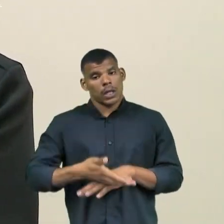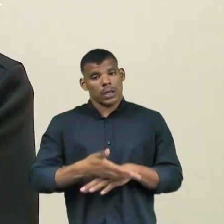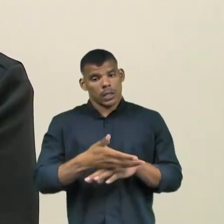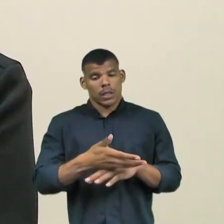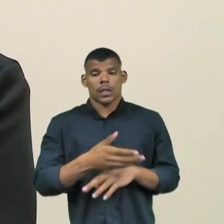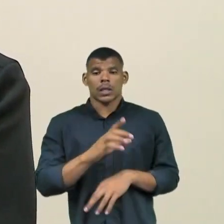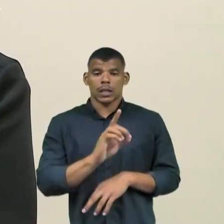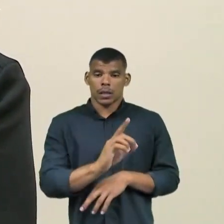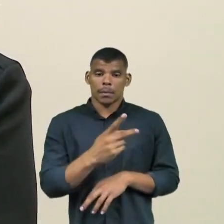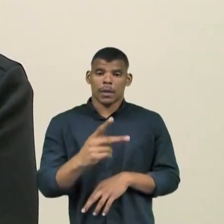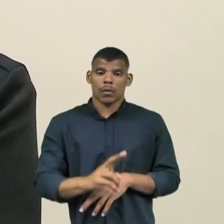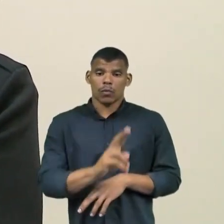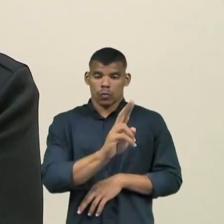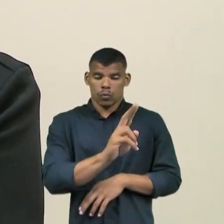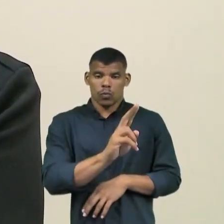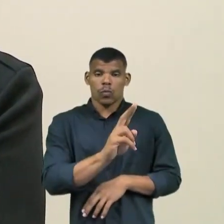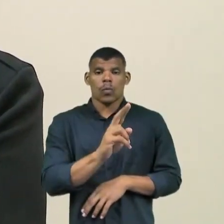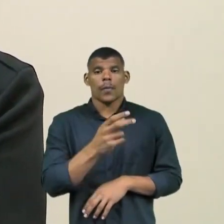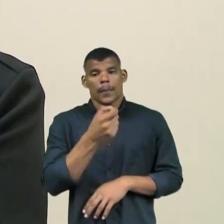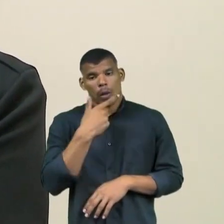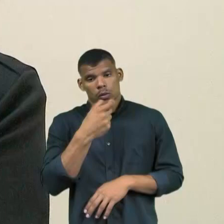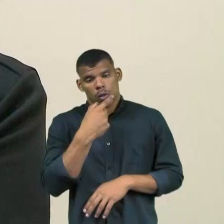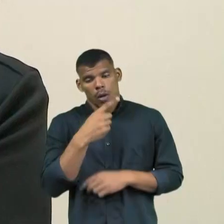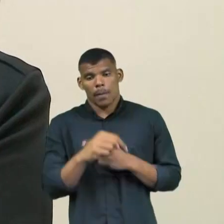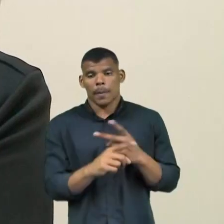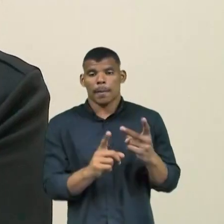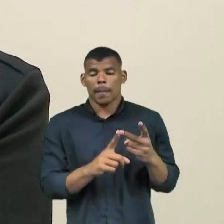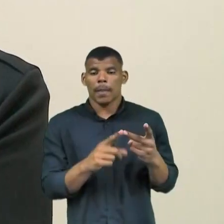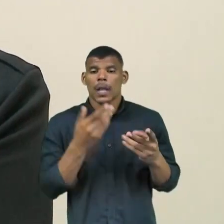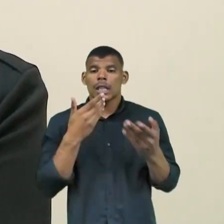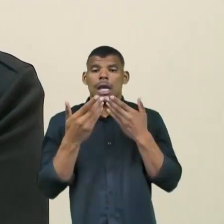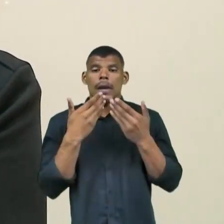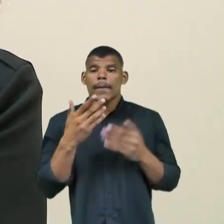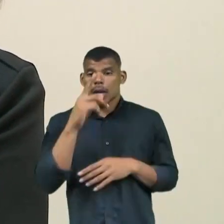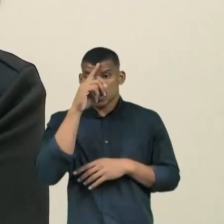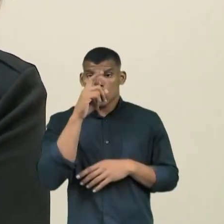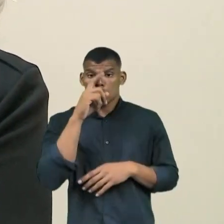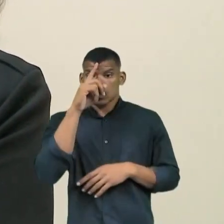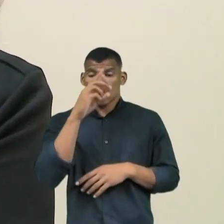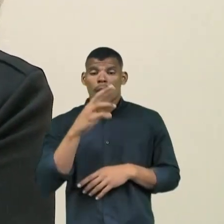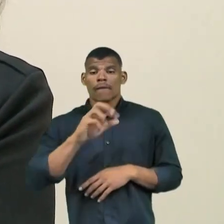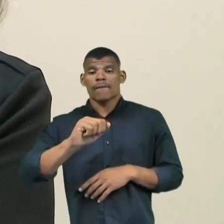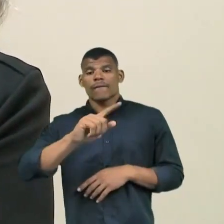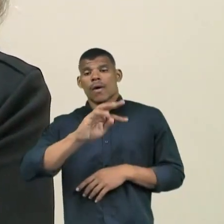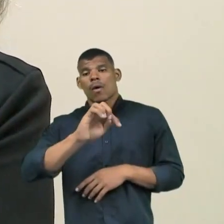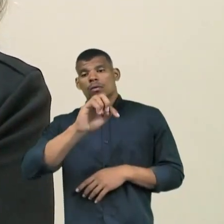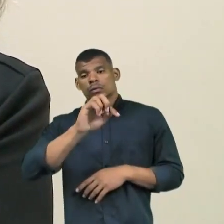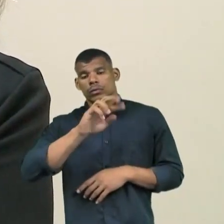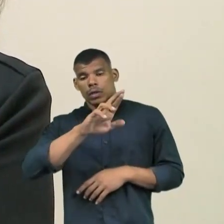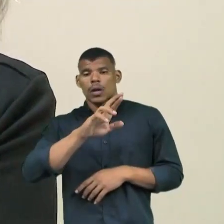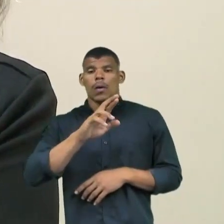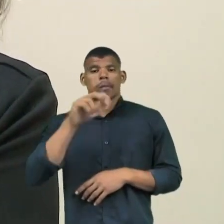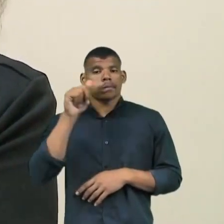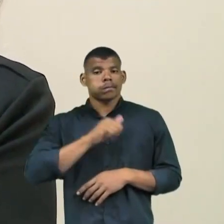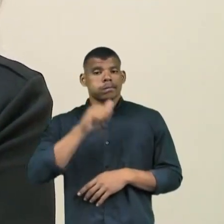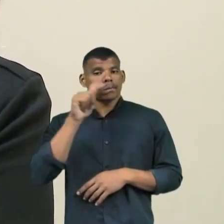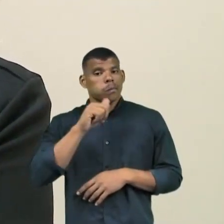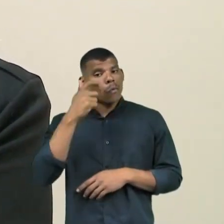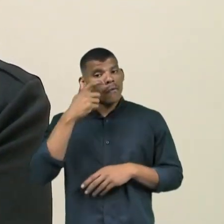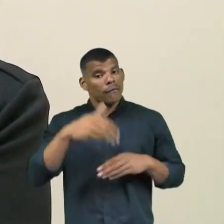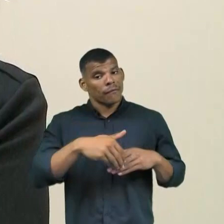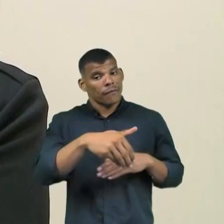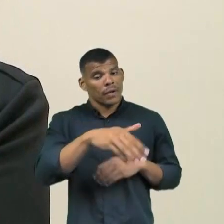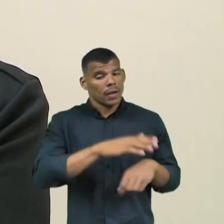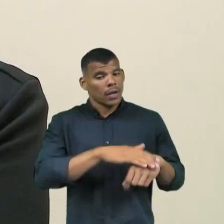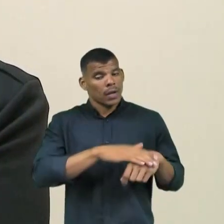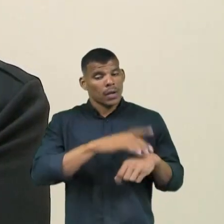vão medicamentos alto custos e algumas demandas que são originárias do Hospital Walter Cantilho, que a gente realmente tem que avaliar... Qual a demanda desse